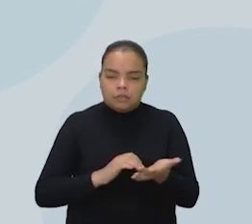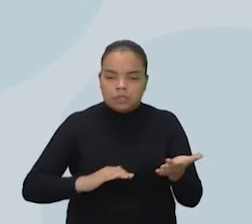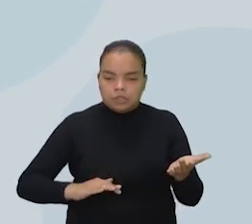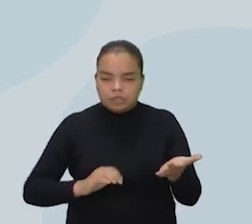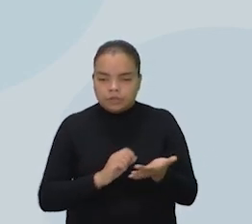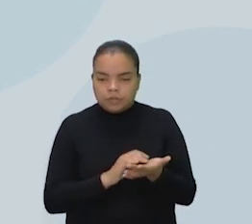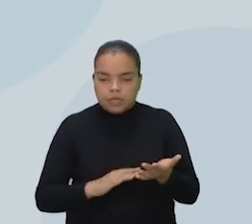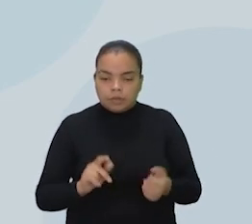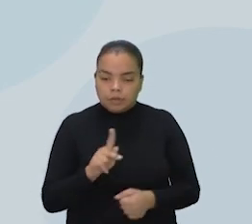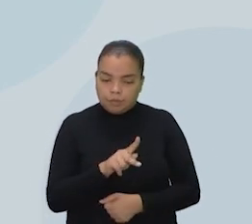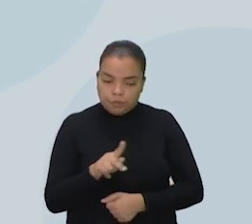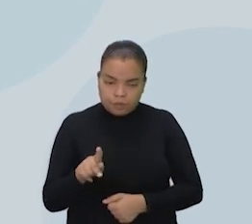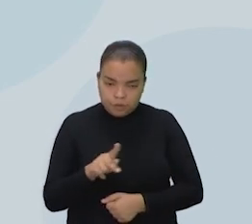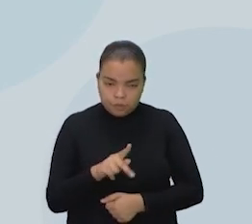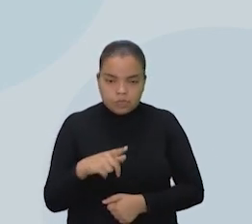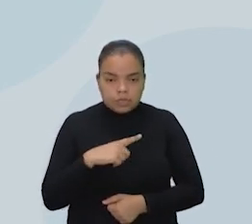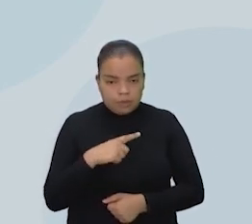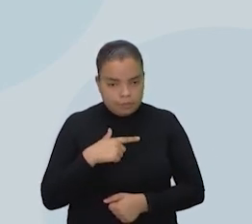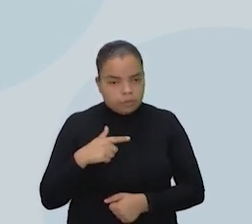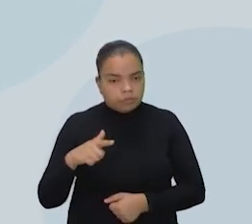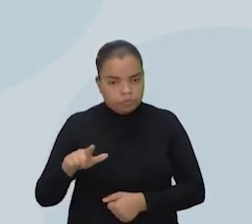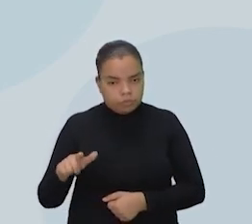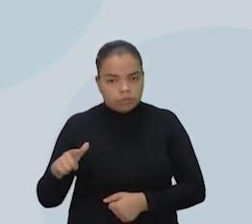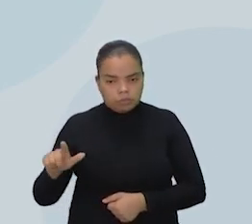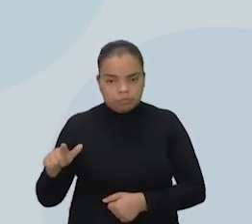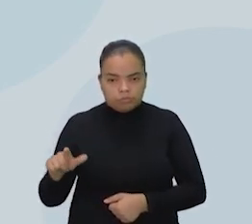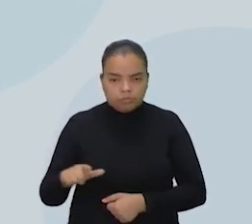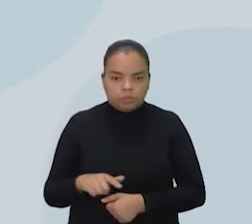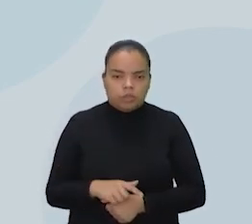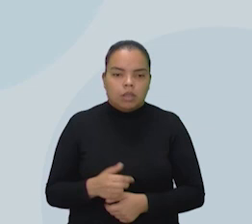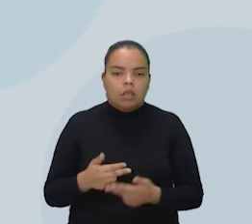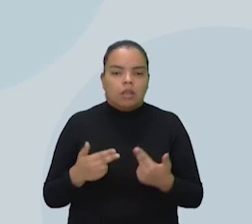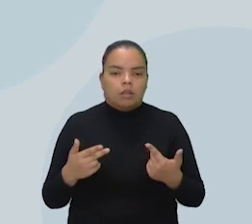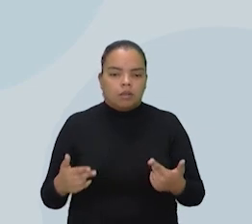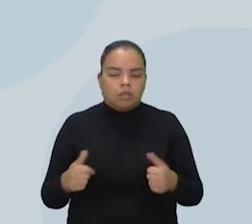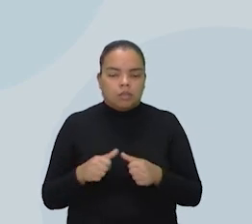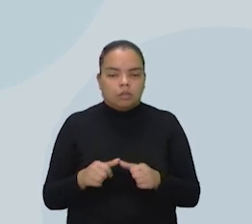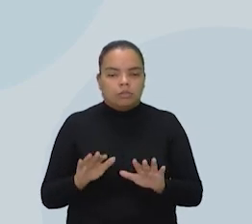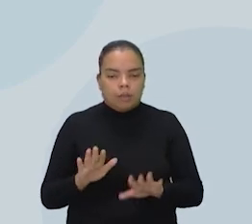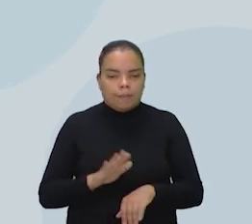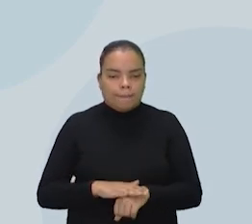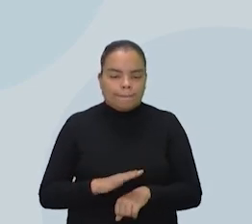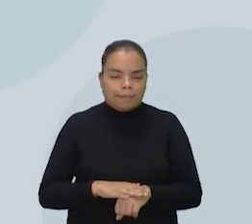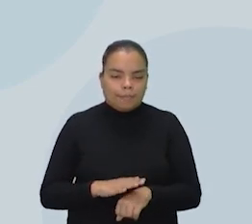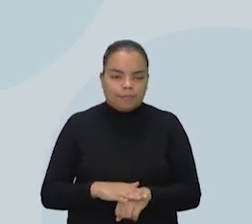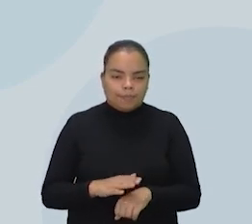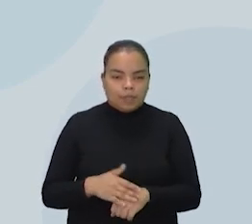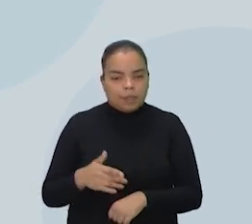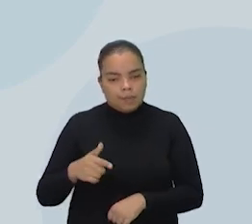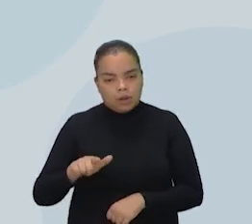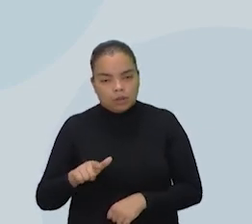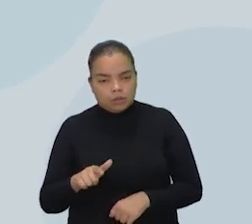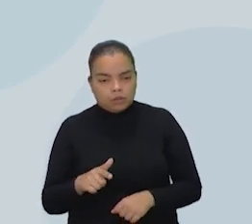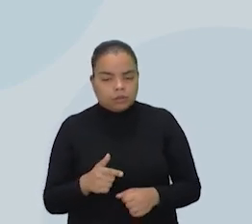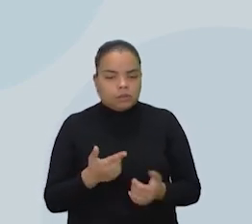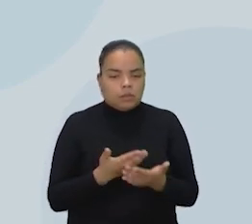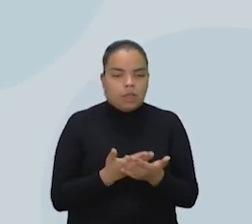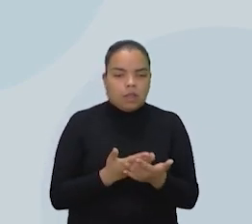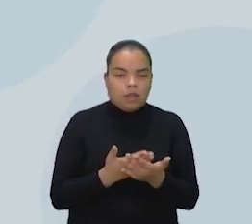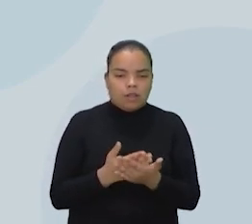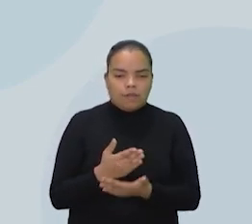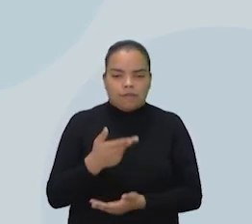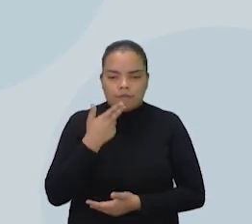você, professor, tem mais coisas nesse material que eu estou deixando para vocês, tá bom? Na próxima aula, a gente vai falar um pouquinho sobre